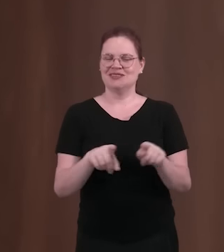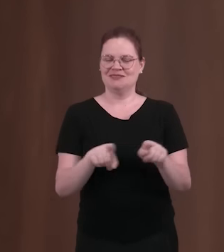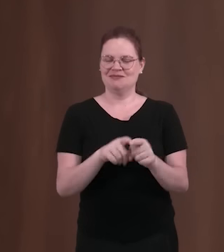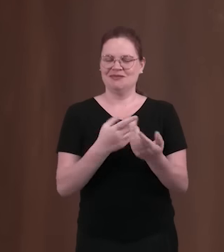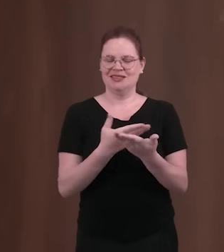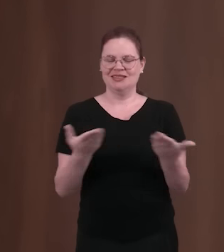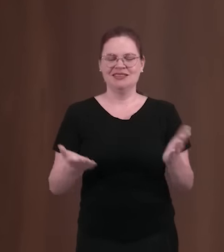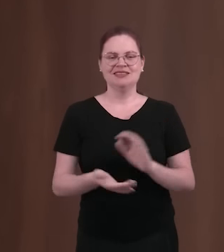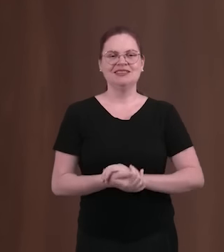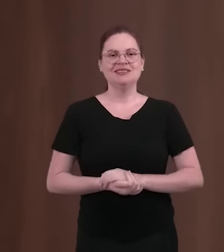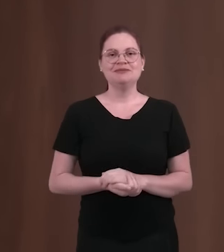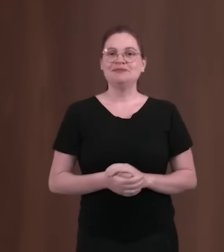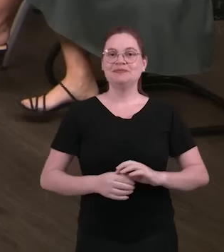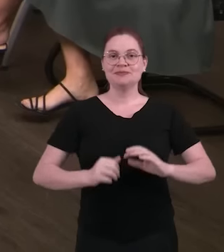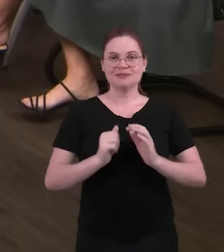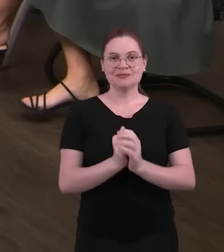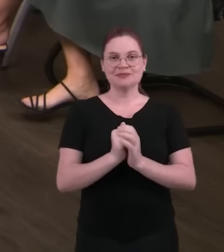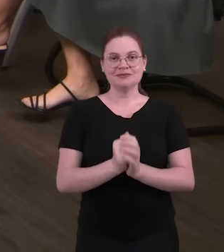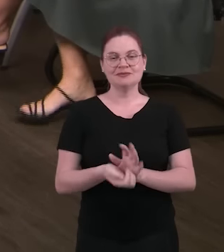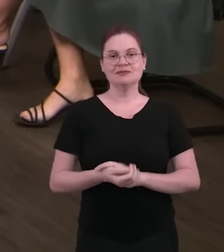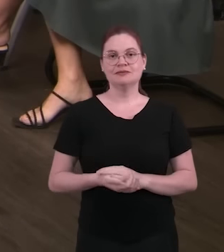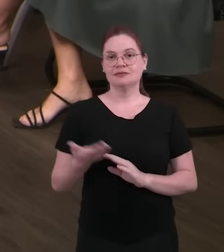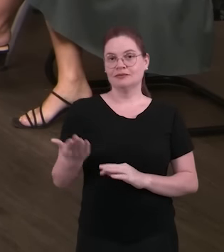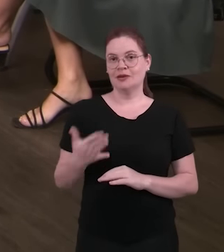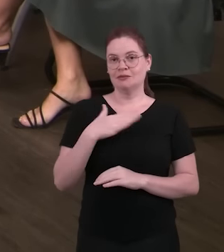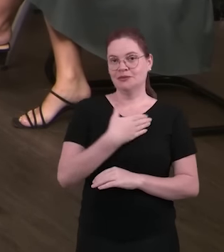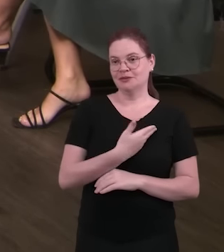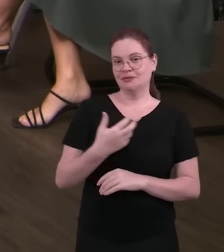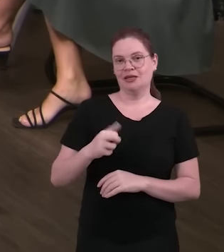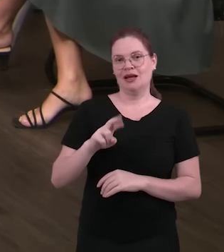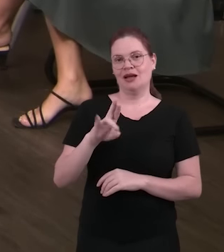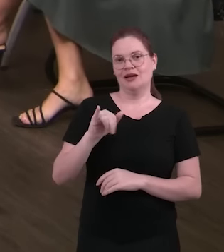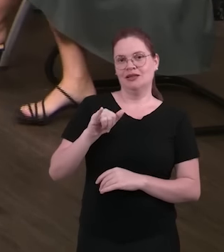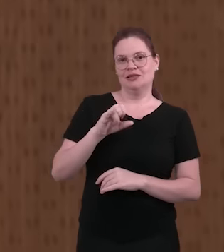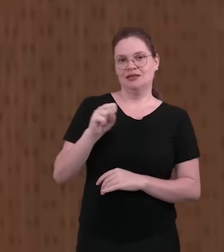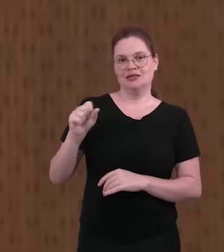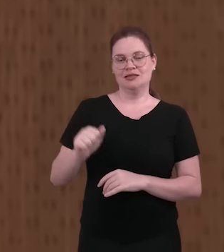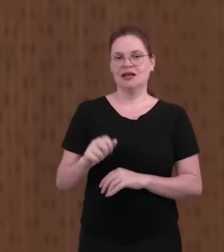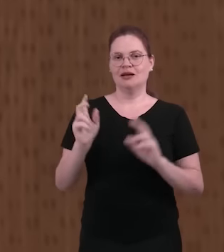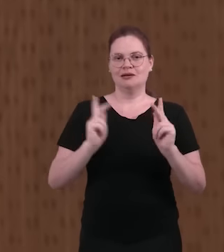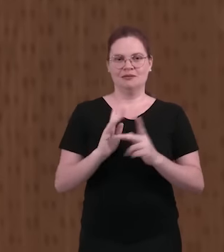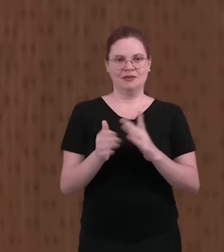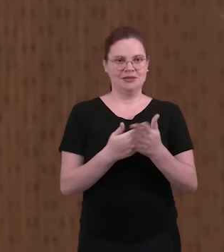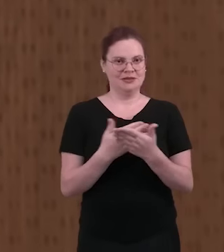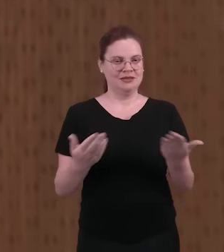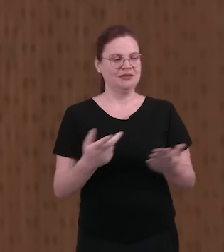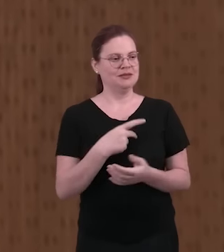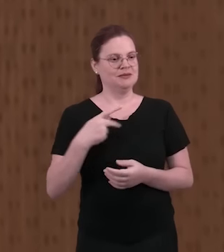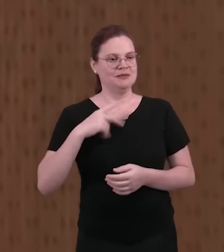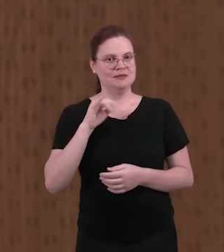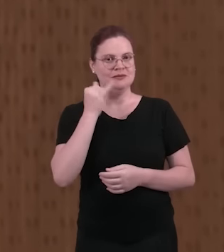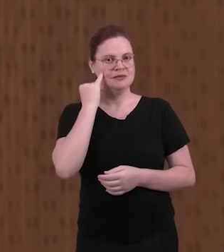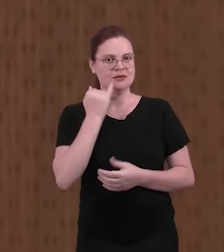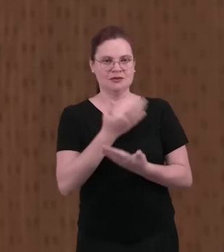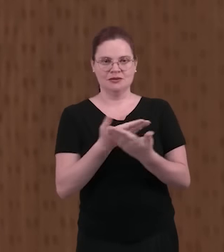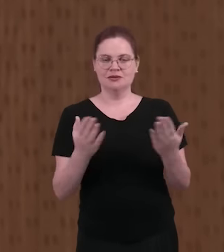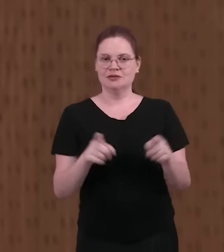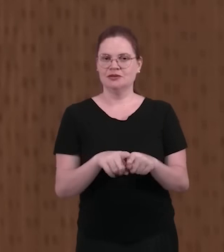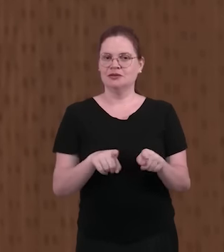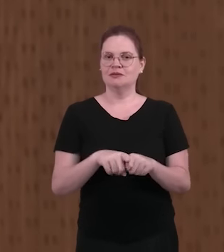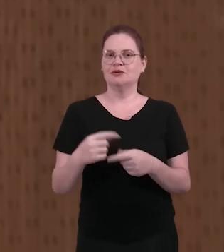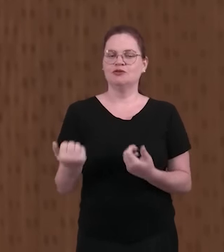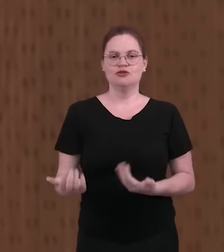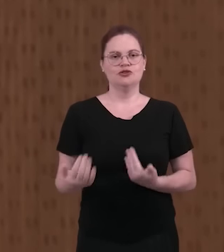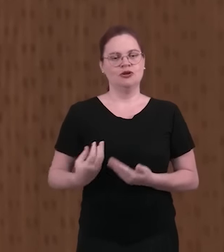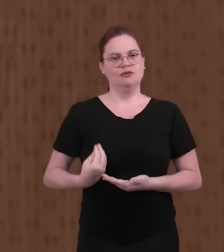também. A paz do Senhor Jesus. Amém. Minha colega Raíssa, a paz do Senhor. A paz do Senhor, pastor Josias, a paz do Senhor, pastor Tarcísio, aos